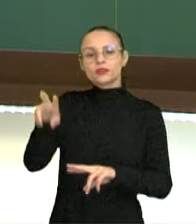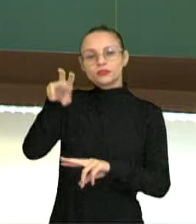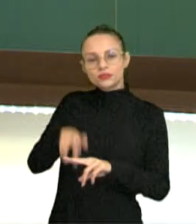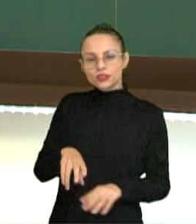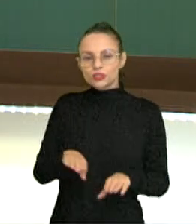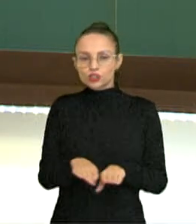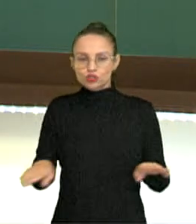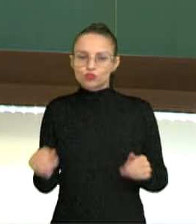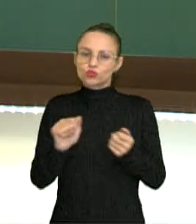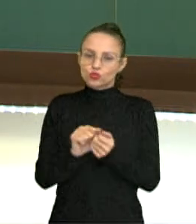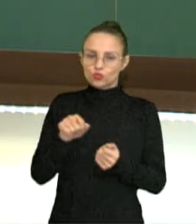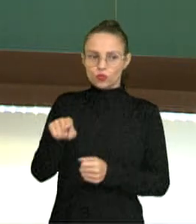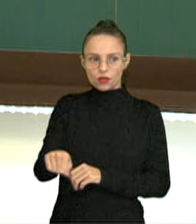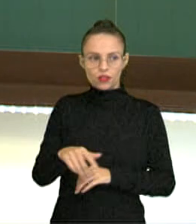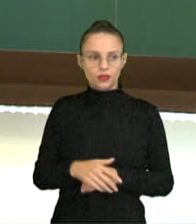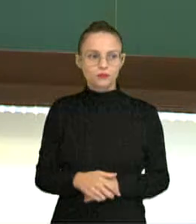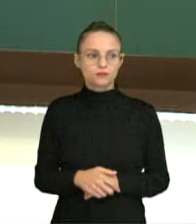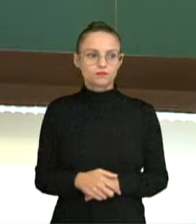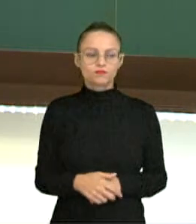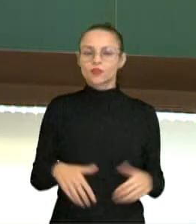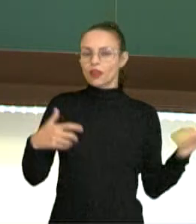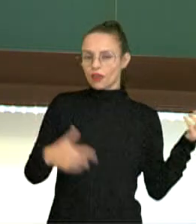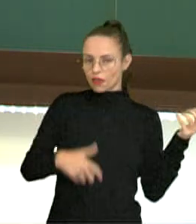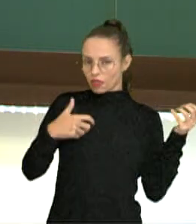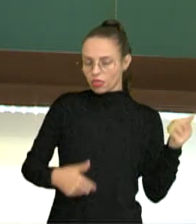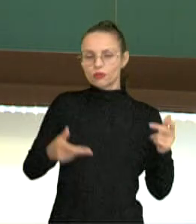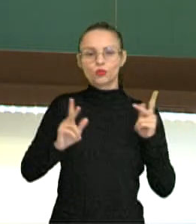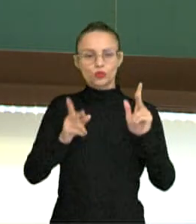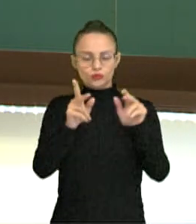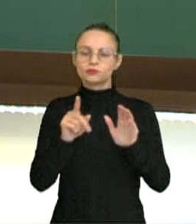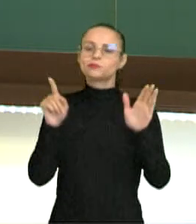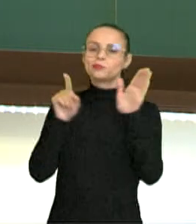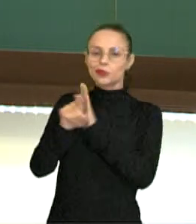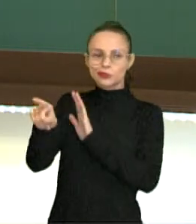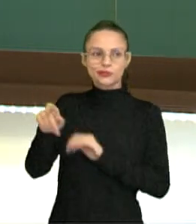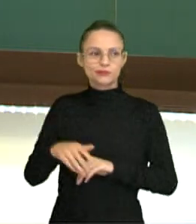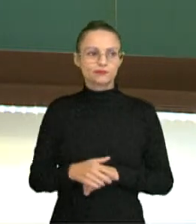chão junto dela. A viola continua. Pergunta.